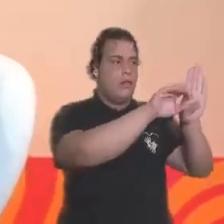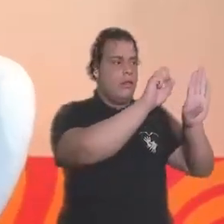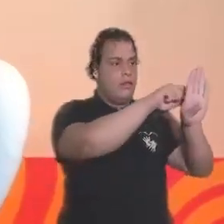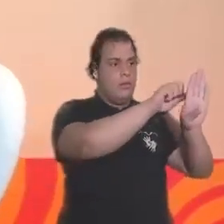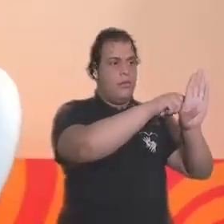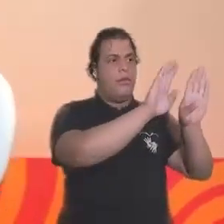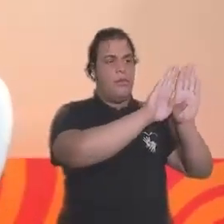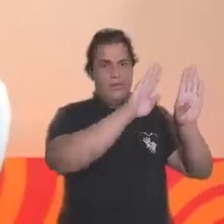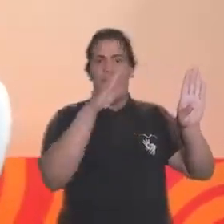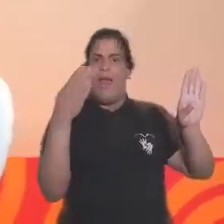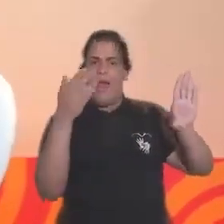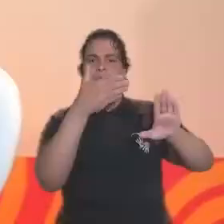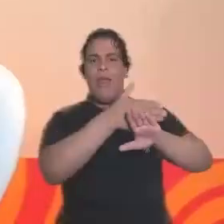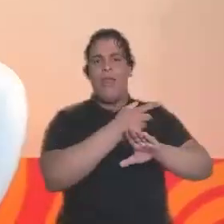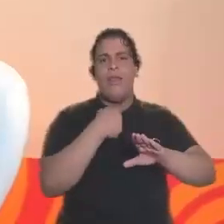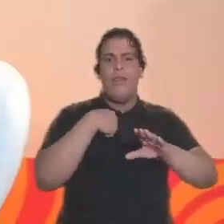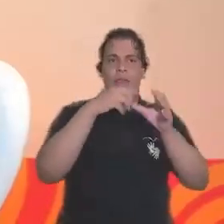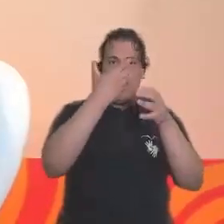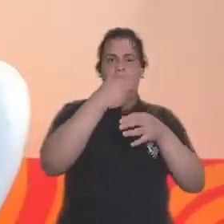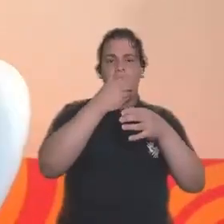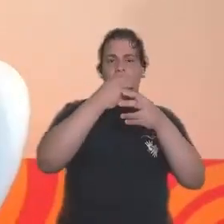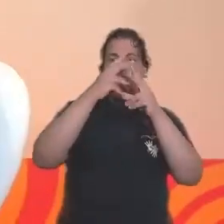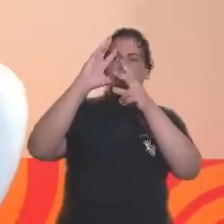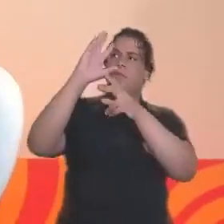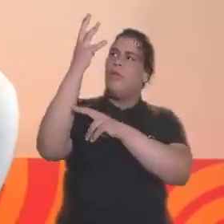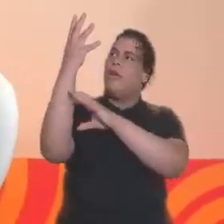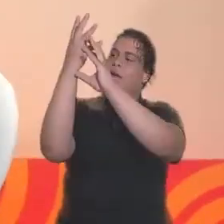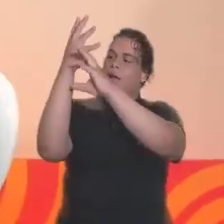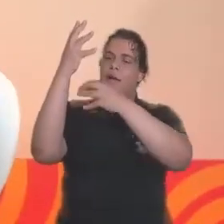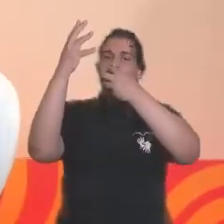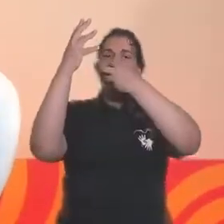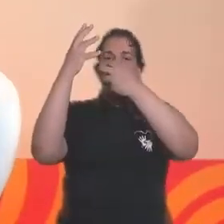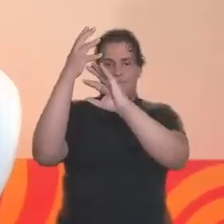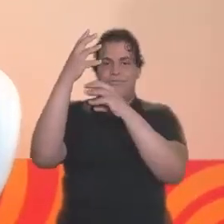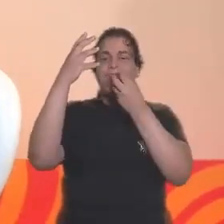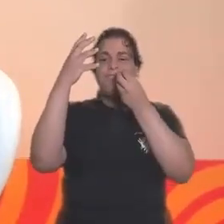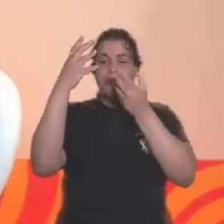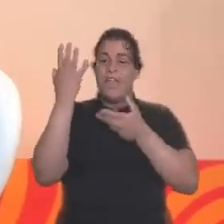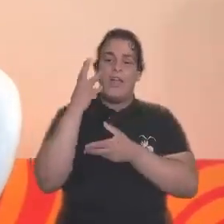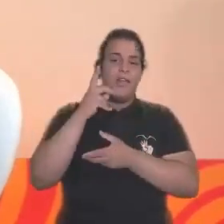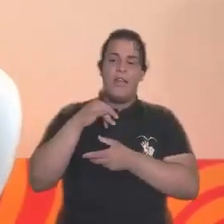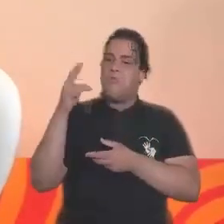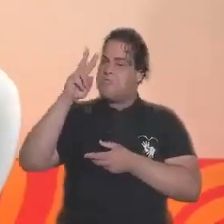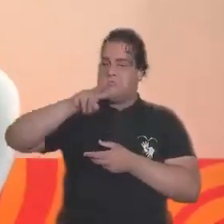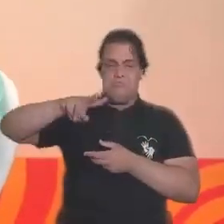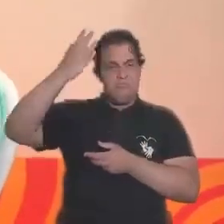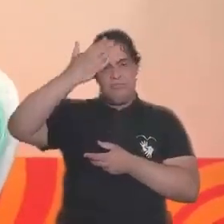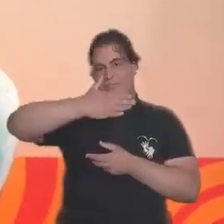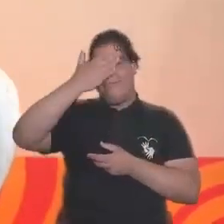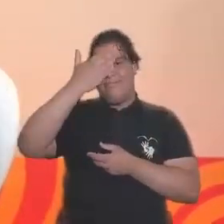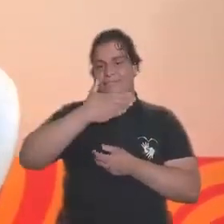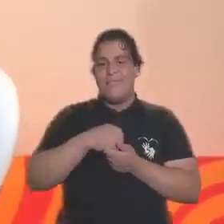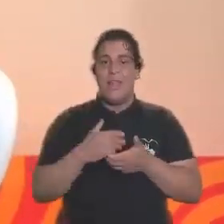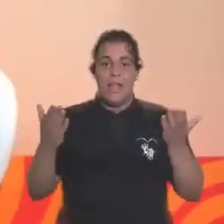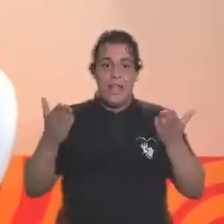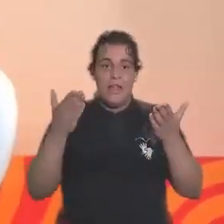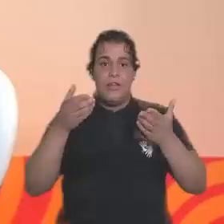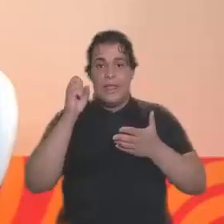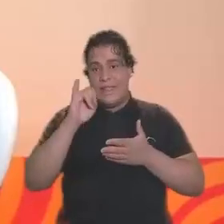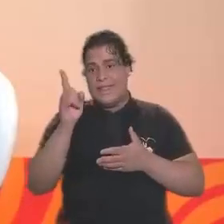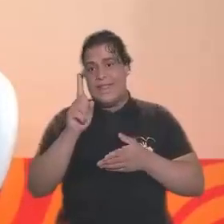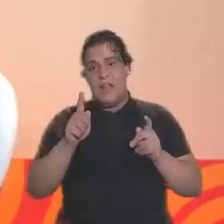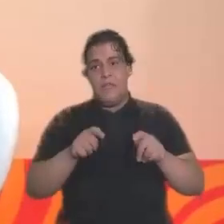apanhar manga, subir em árvore, tinha tudo isso. As crianças não estão vendo isso. Então, se a gente não começar a trabalhar, ao